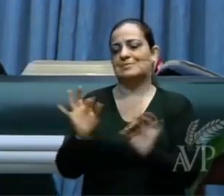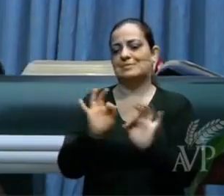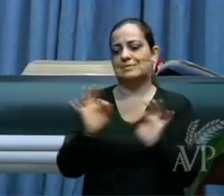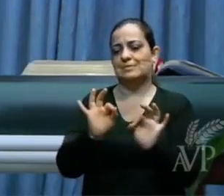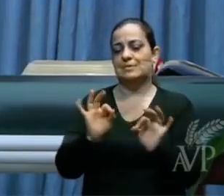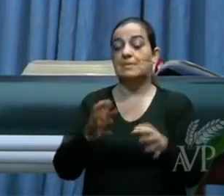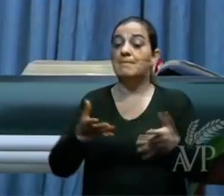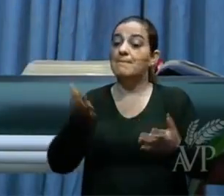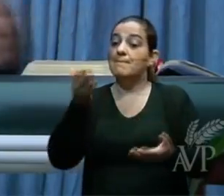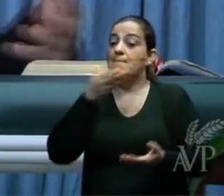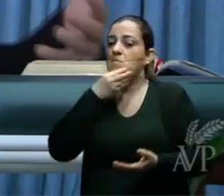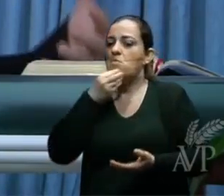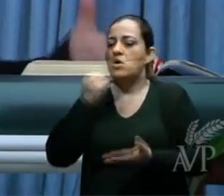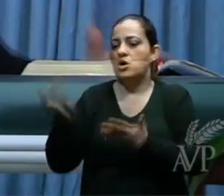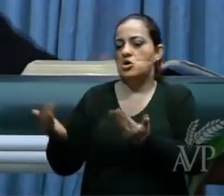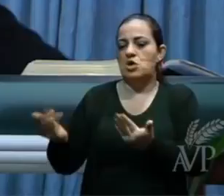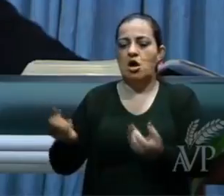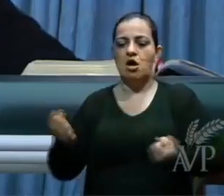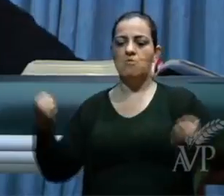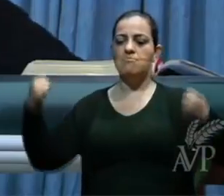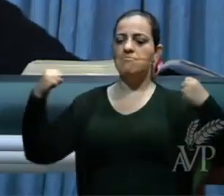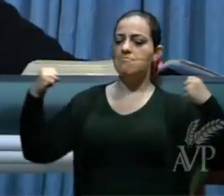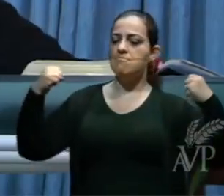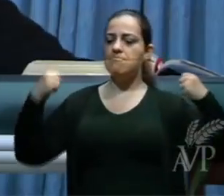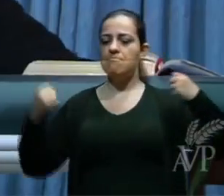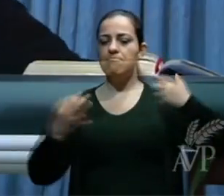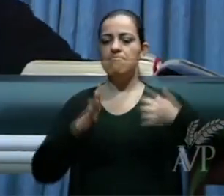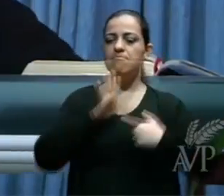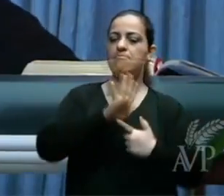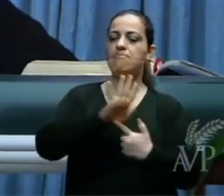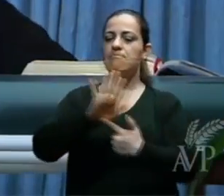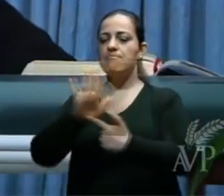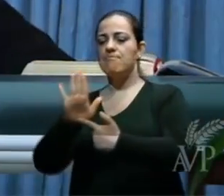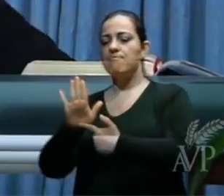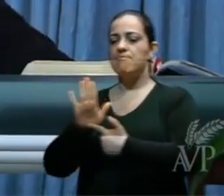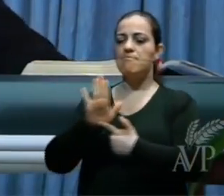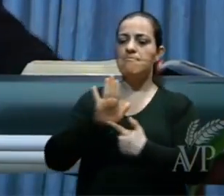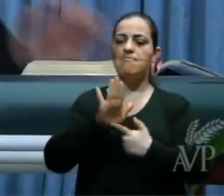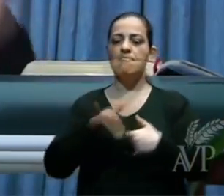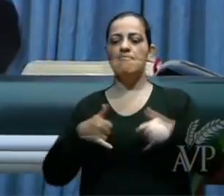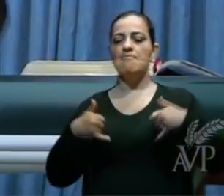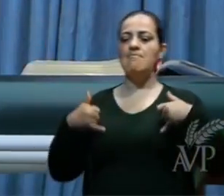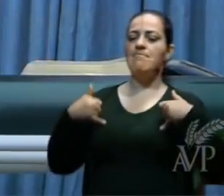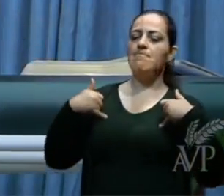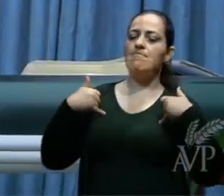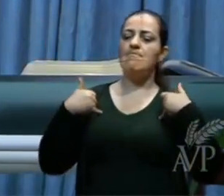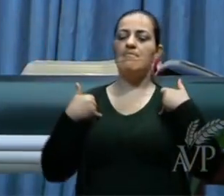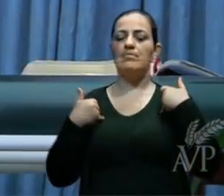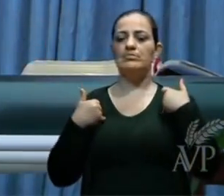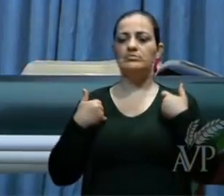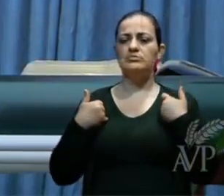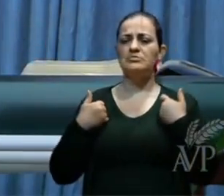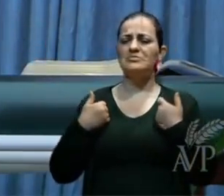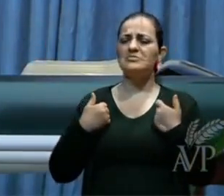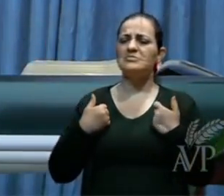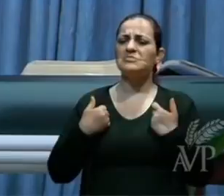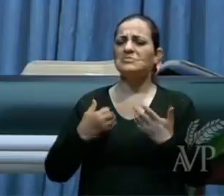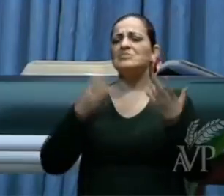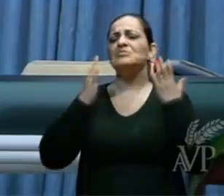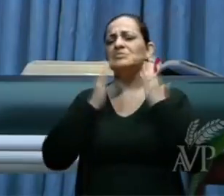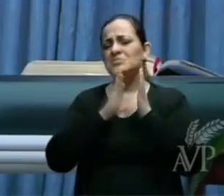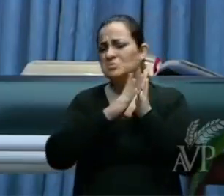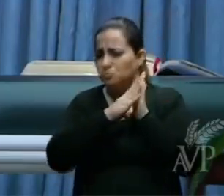halterofilista na expô à vista como cristão